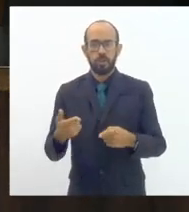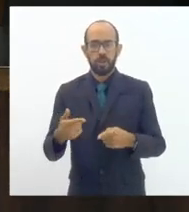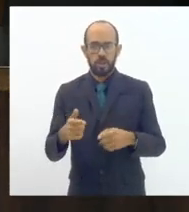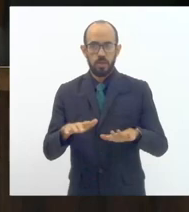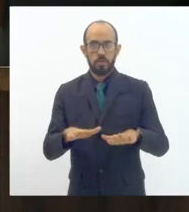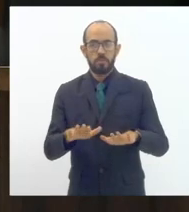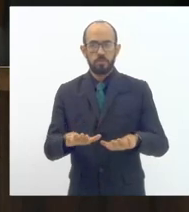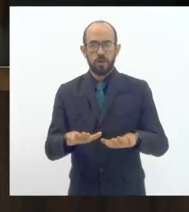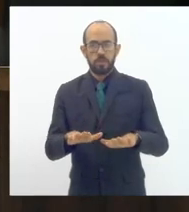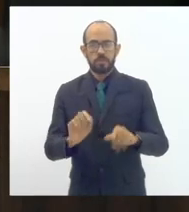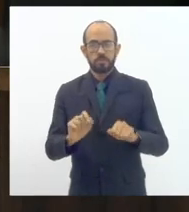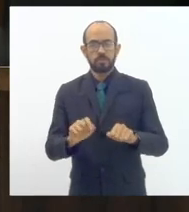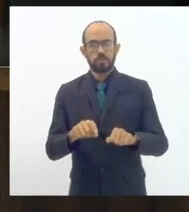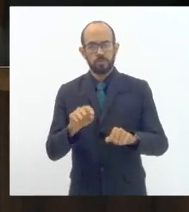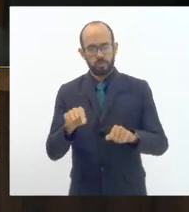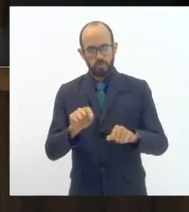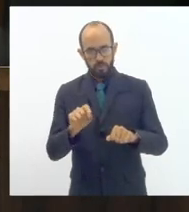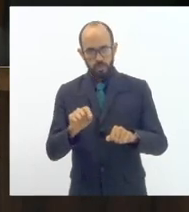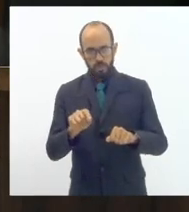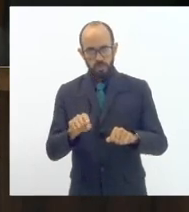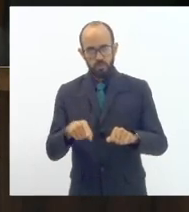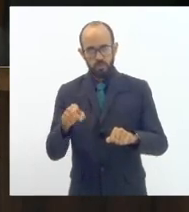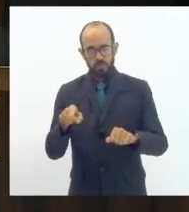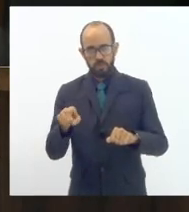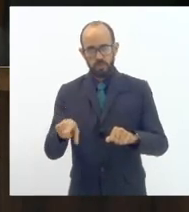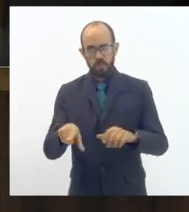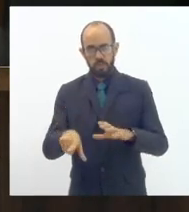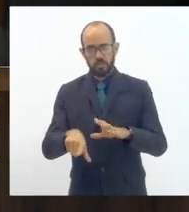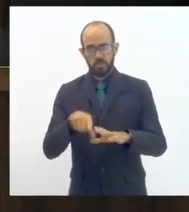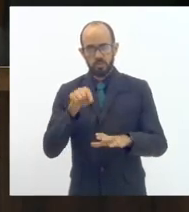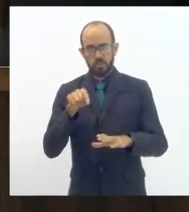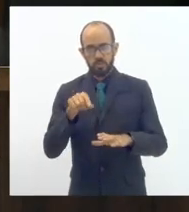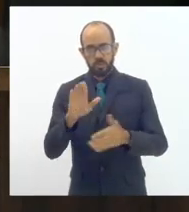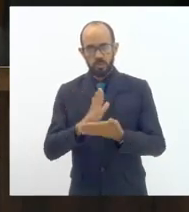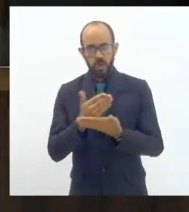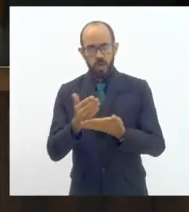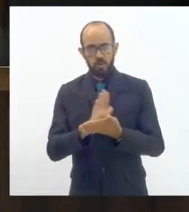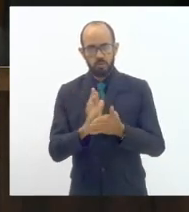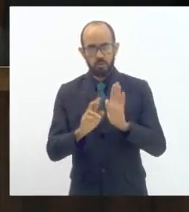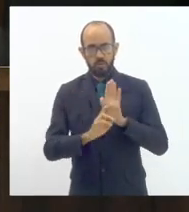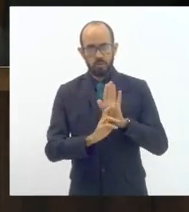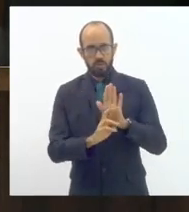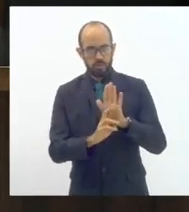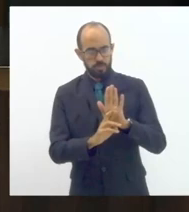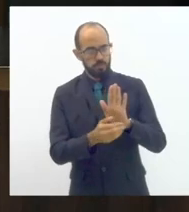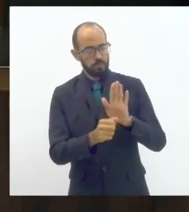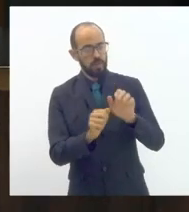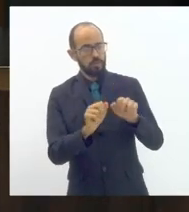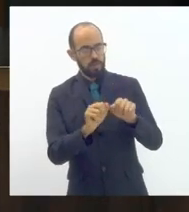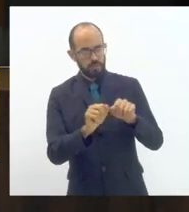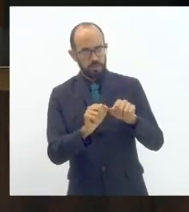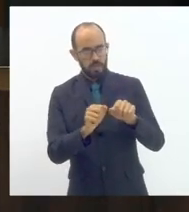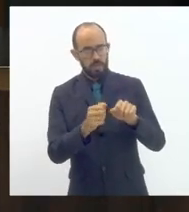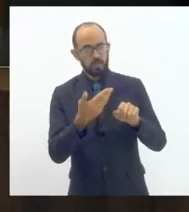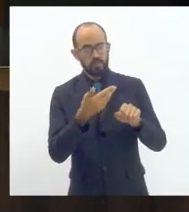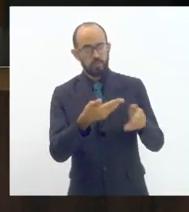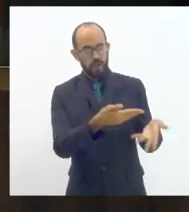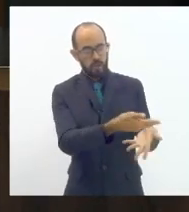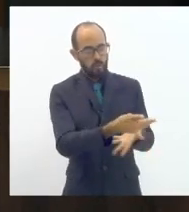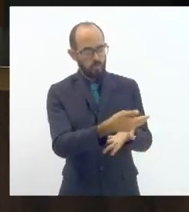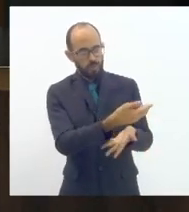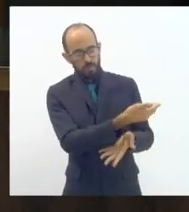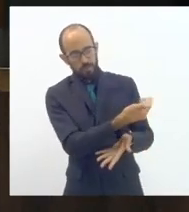toda forma, como vocês já escolheram alguns representantes para o fazê-lo, chamaremos para eles